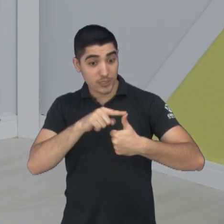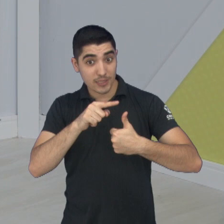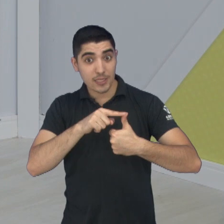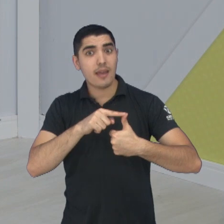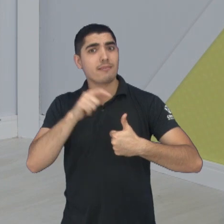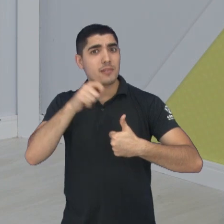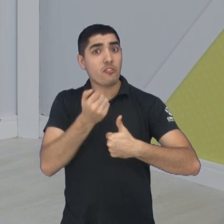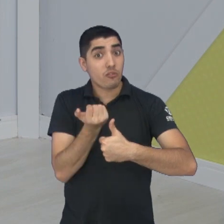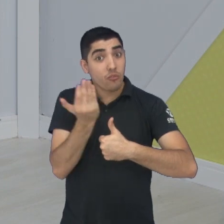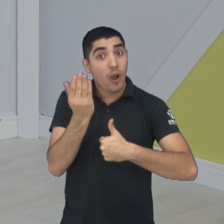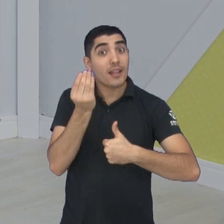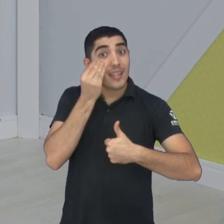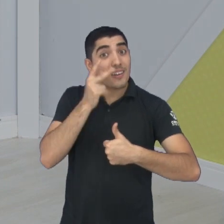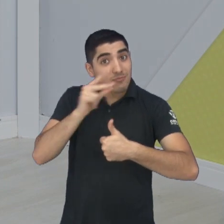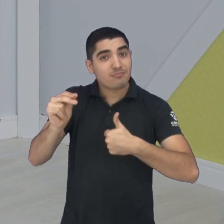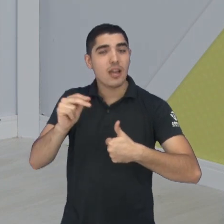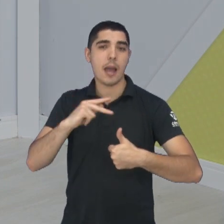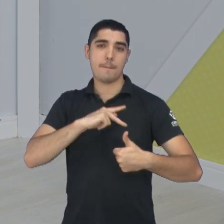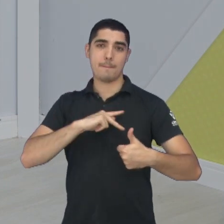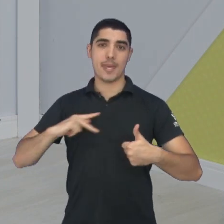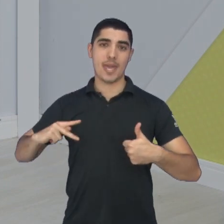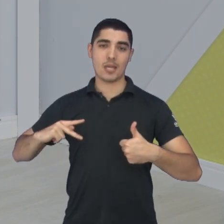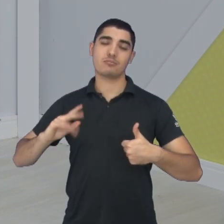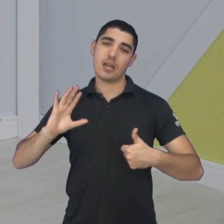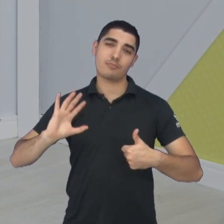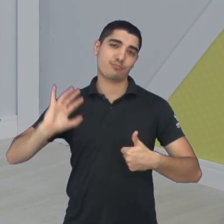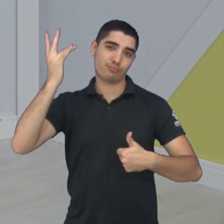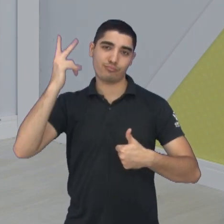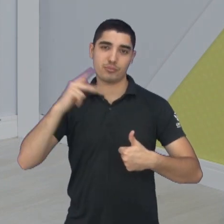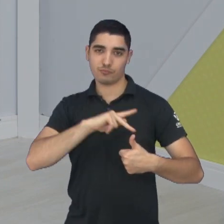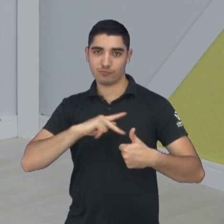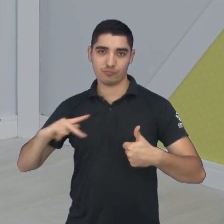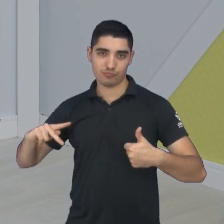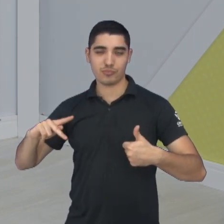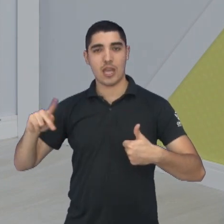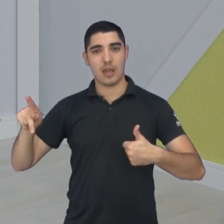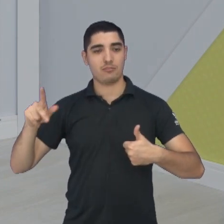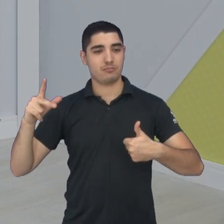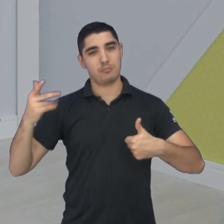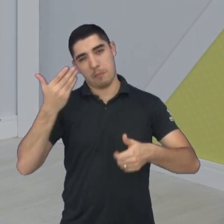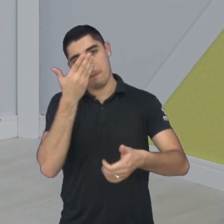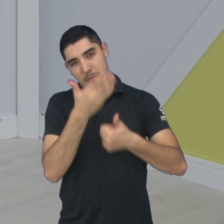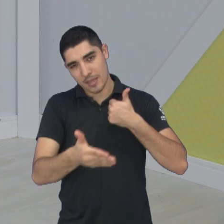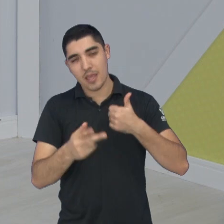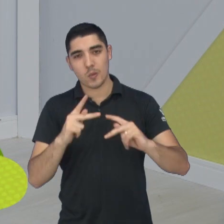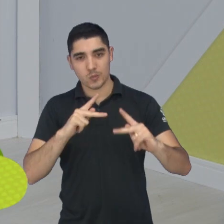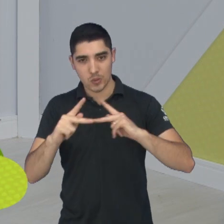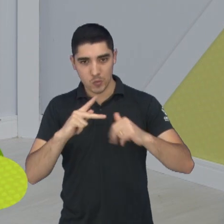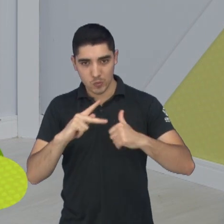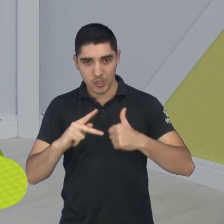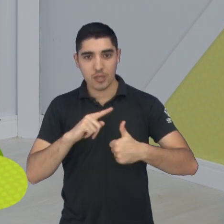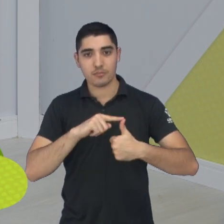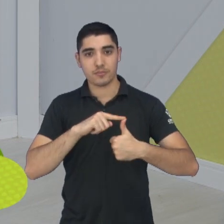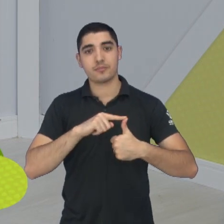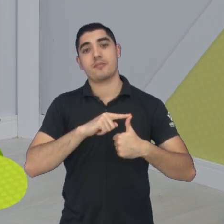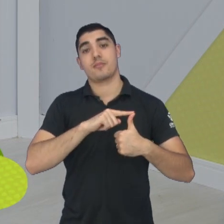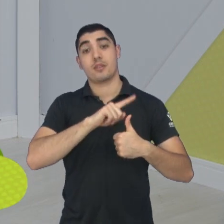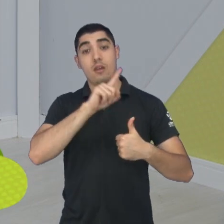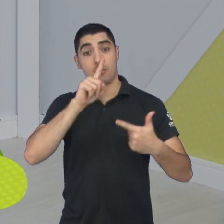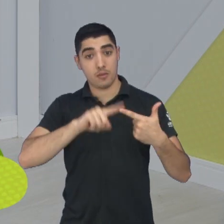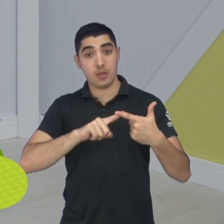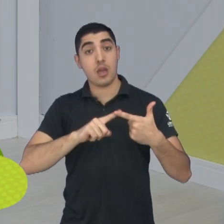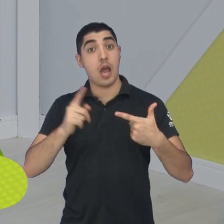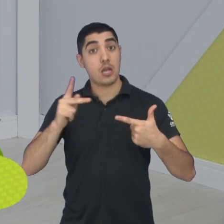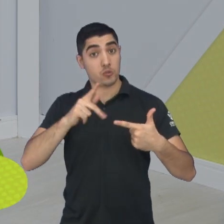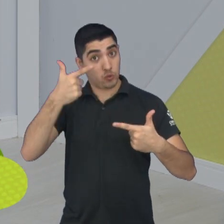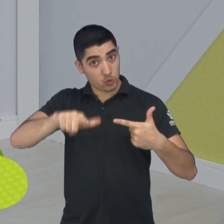jogando fora de casa, mas o Pinheiros acabou vencendo, quebrando a sequência de 7 jogos consecutivos do São José na sequência. Depois o São José